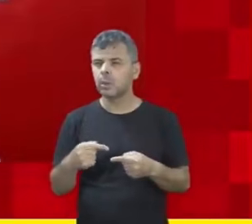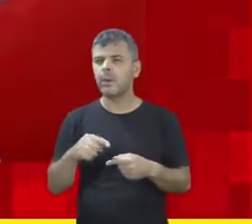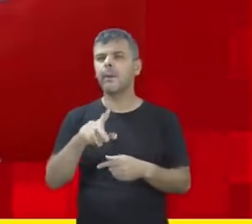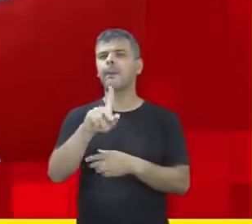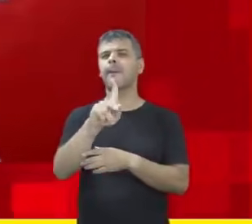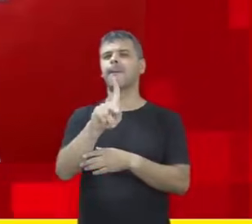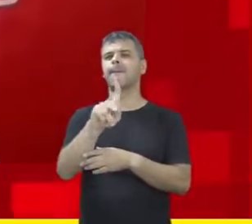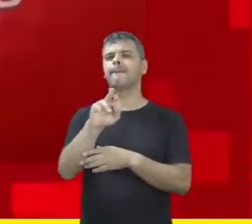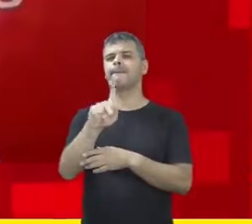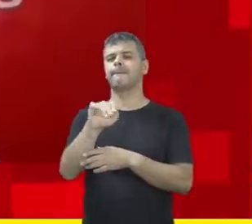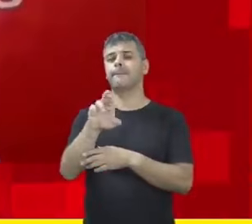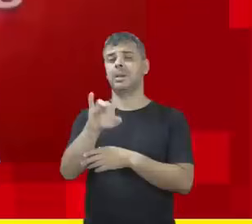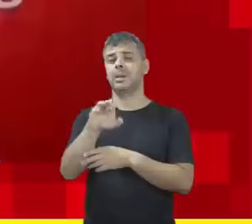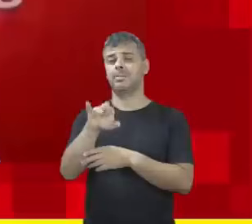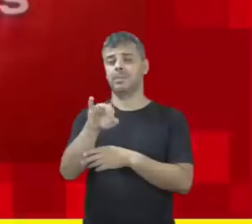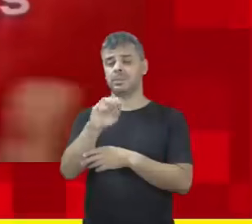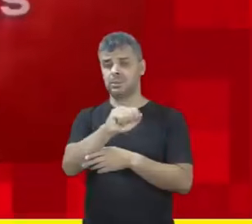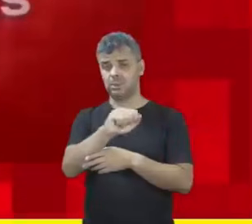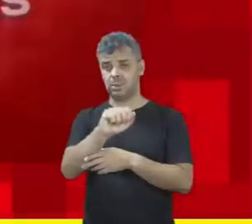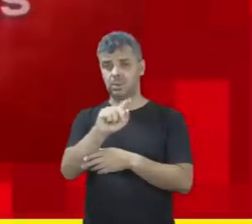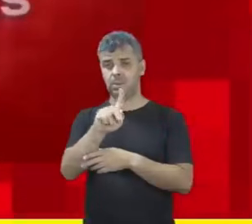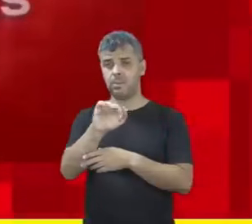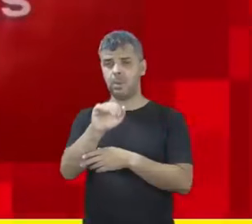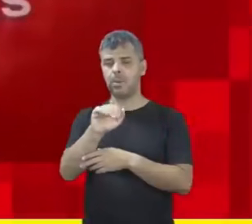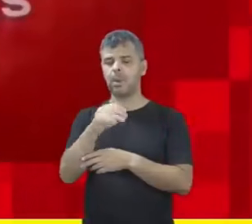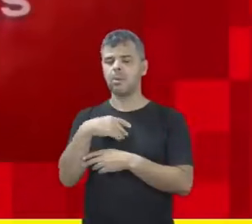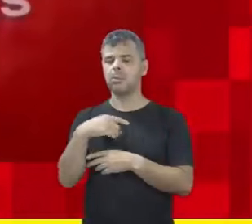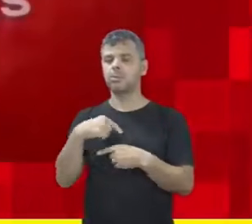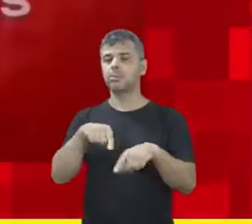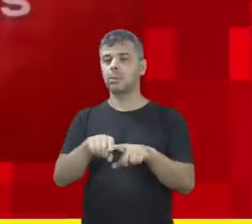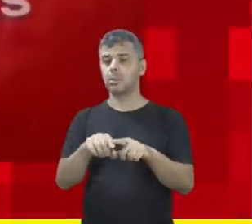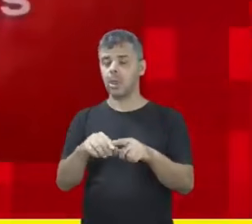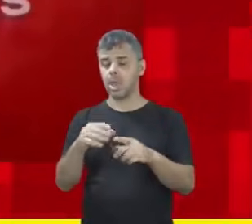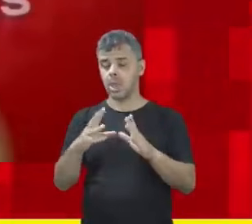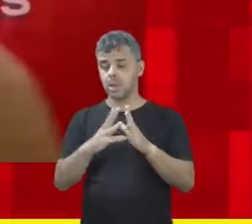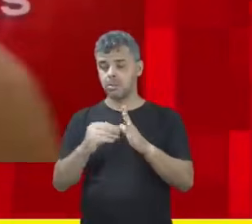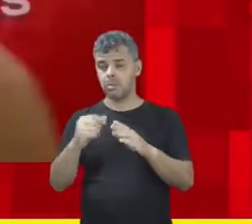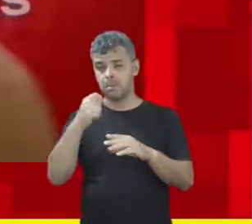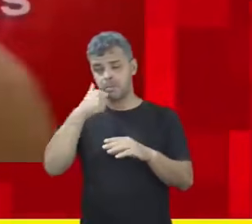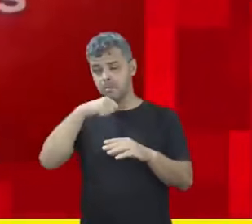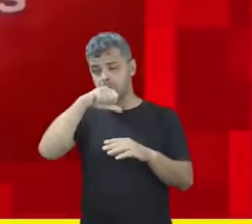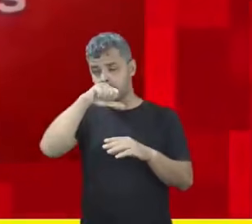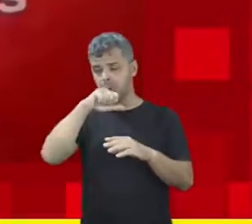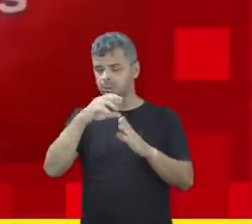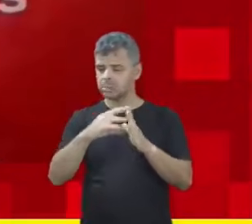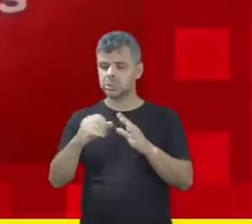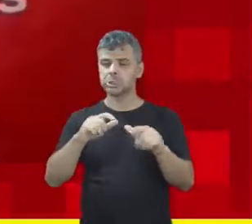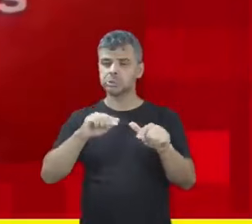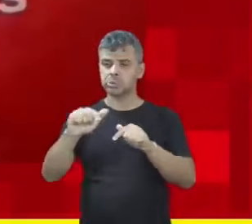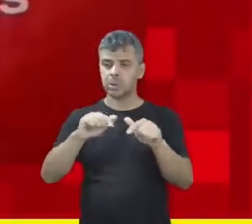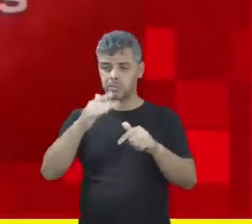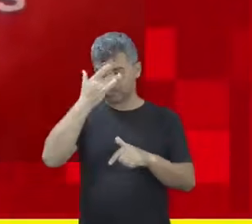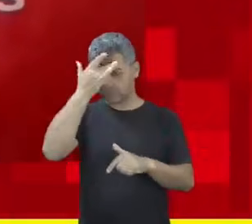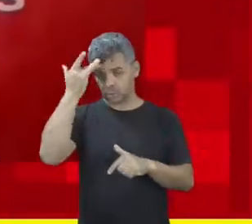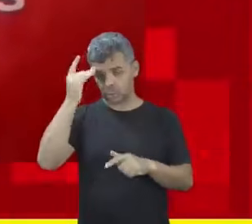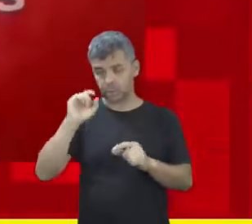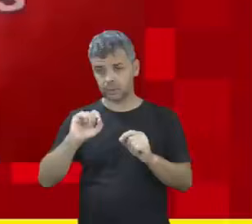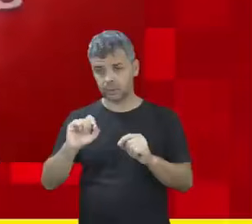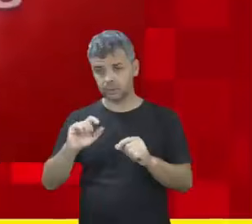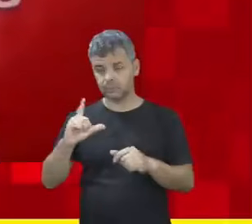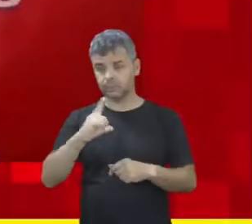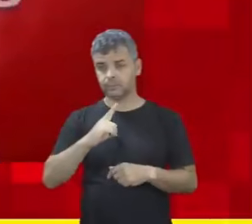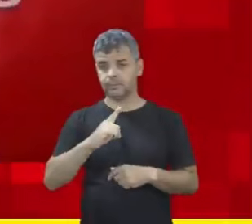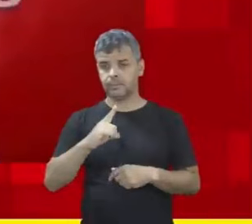foi dos meus momentos com a minha mãe. Minha mãe é um exemplo de trabalho para mim. Minha mãe é uma pessoa que